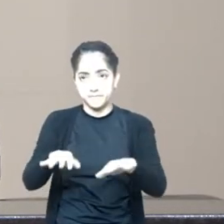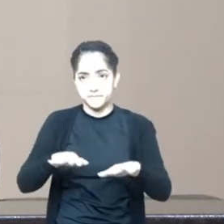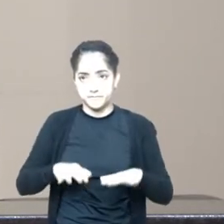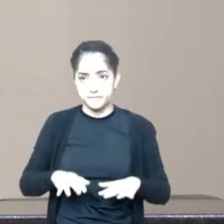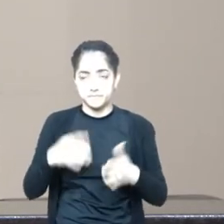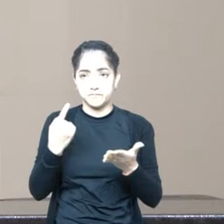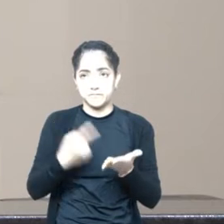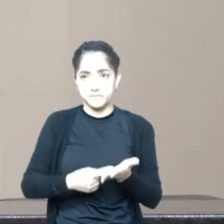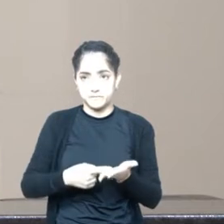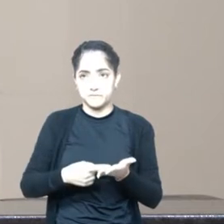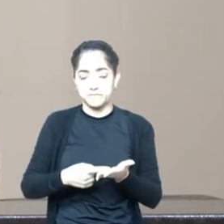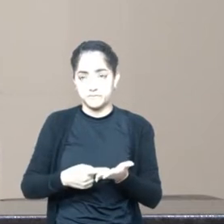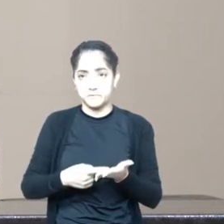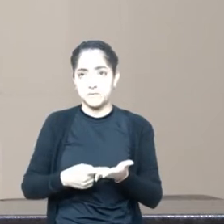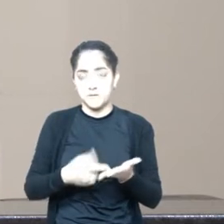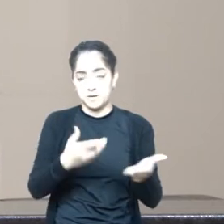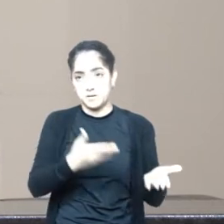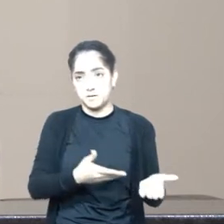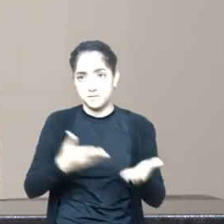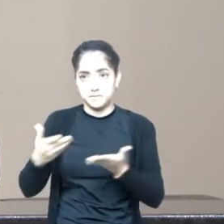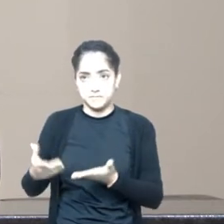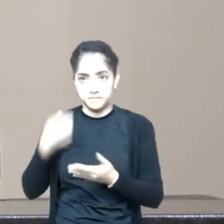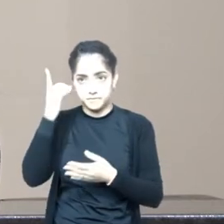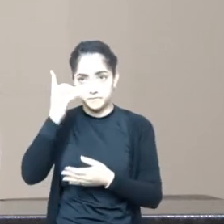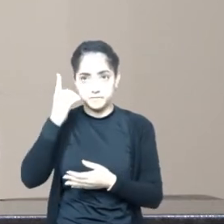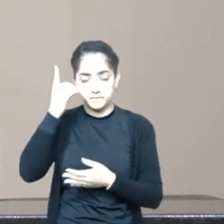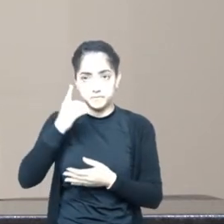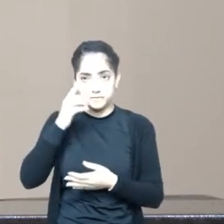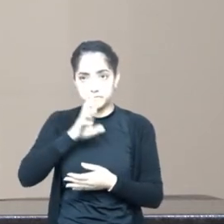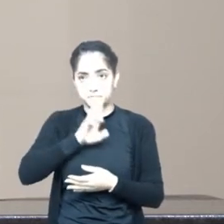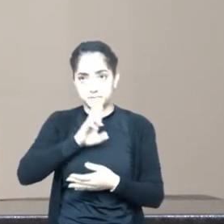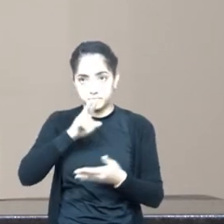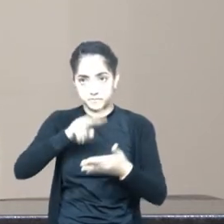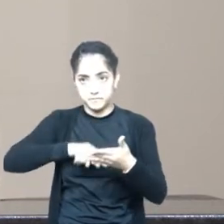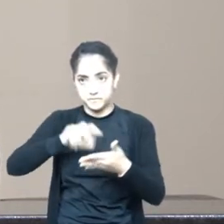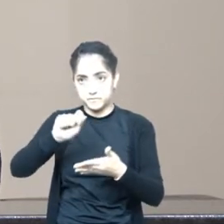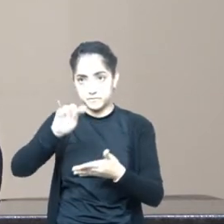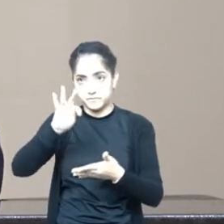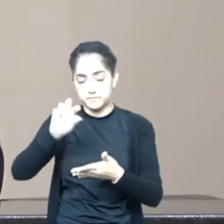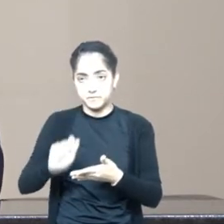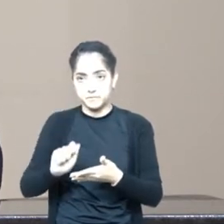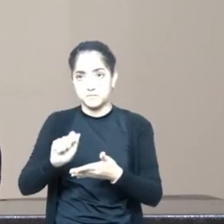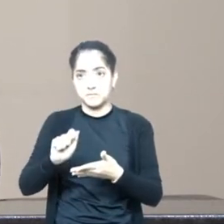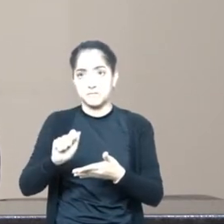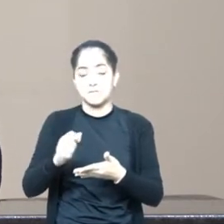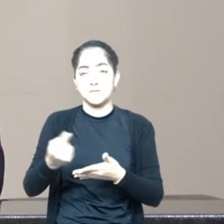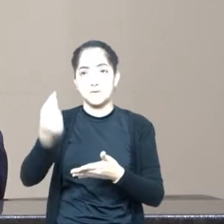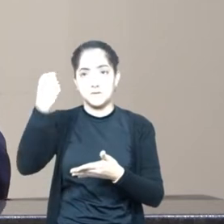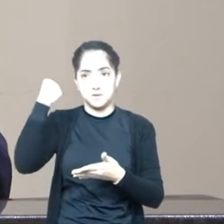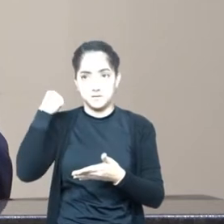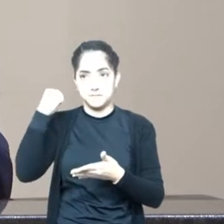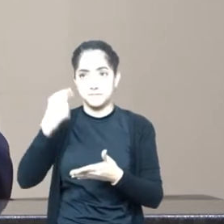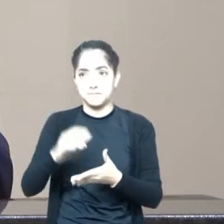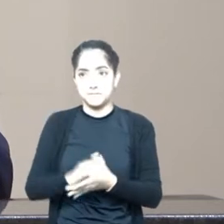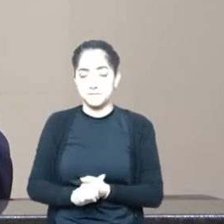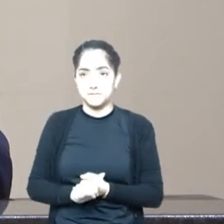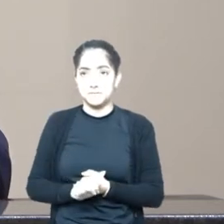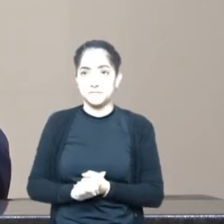senhor secretário, deputado Rodrigo Minotto, para proceder à leitura das atas das últimas sessões.